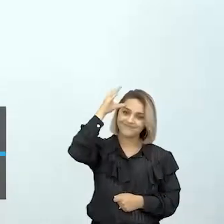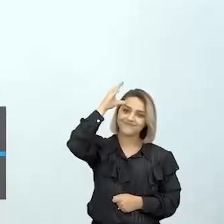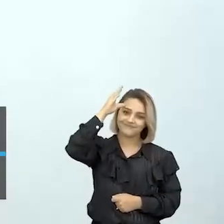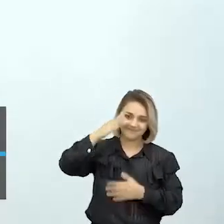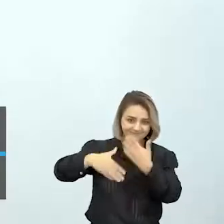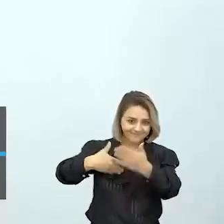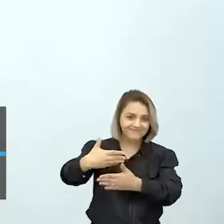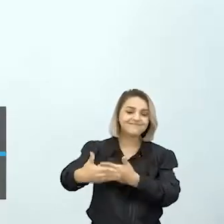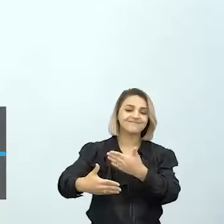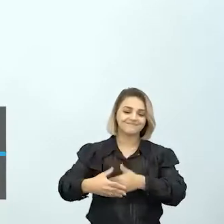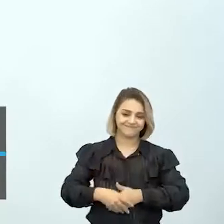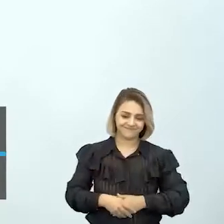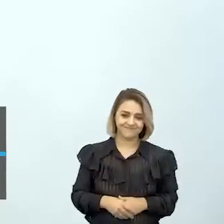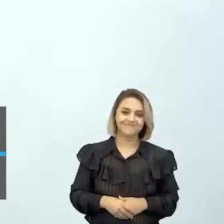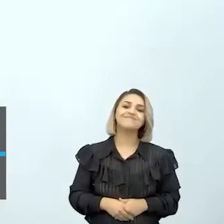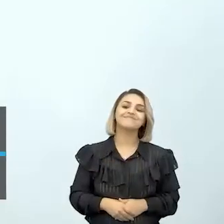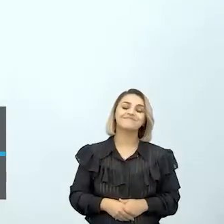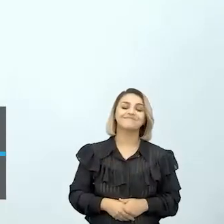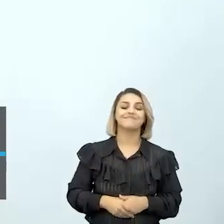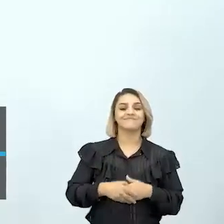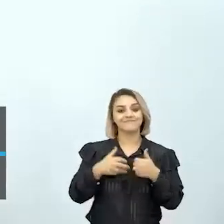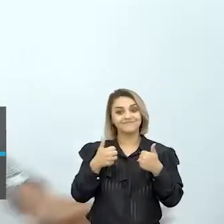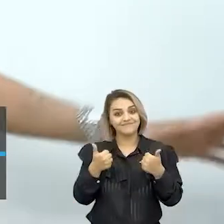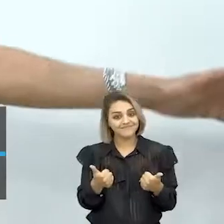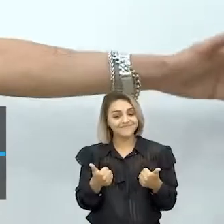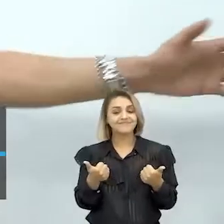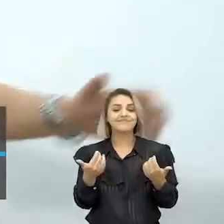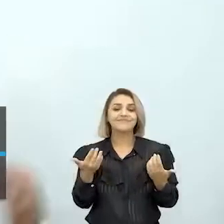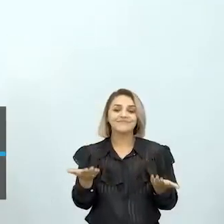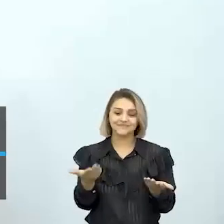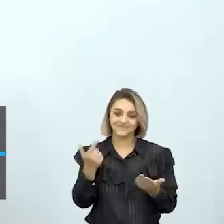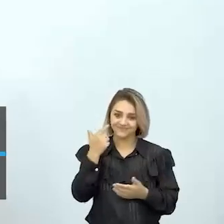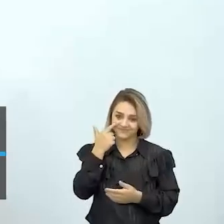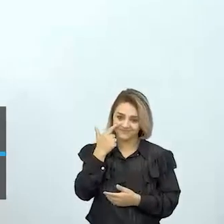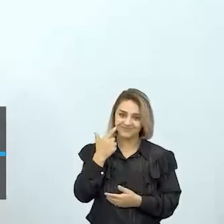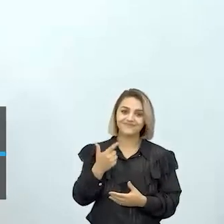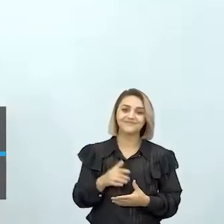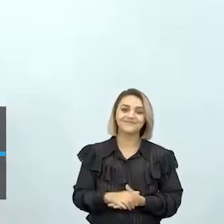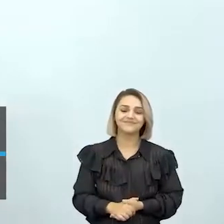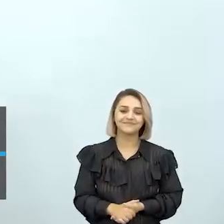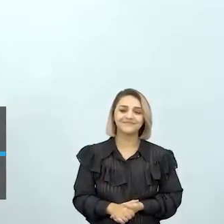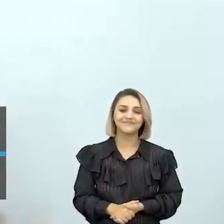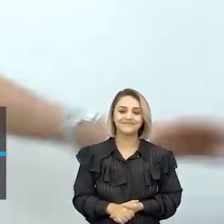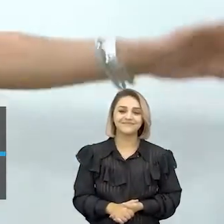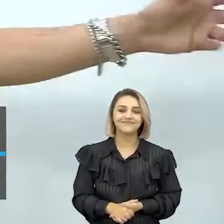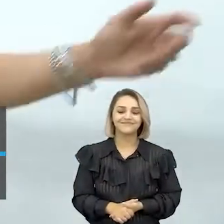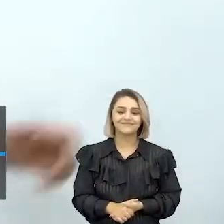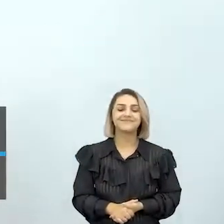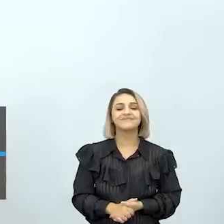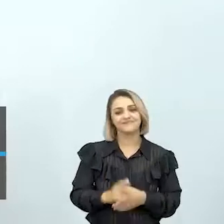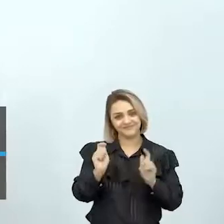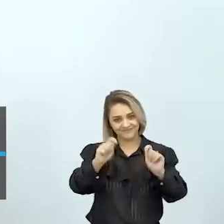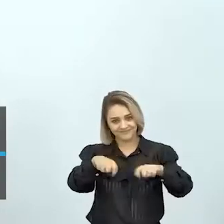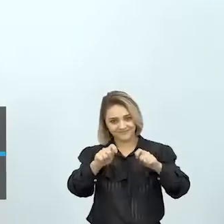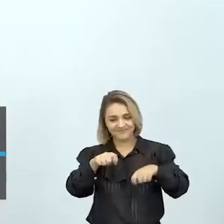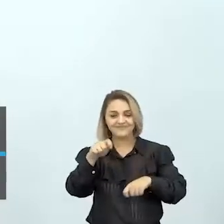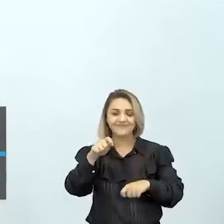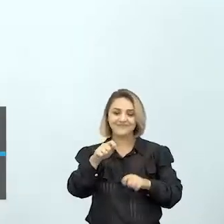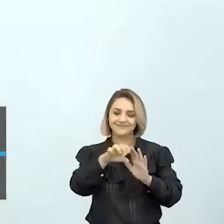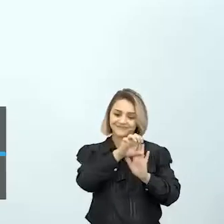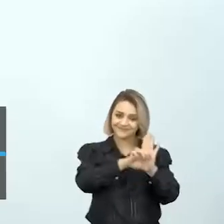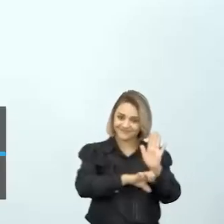mais eficaz. Muito bem. Então é isso aí que nós temos para que vocês possam, então, resolver os seus